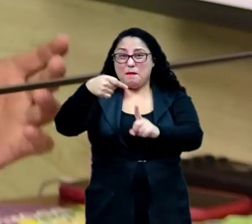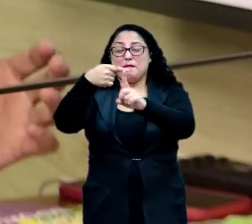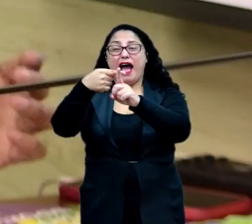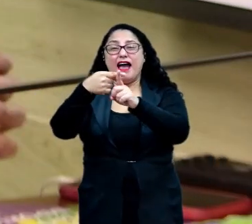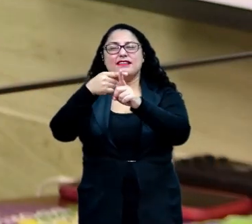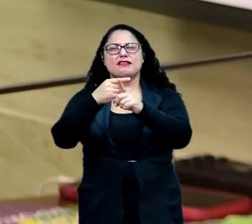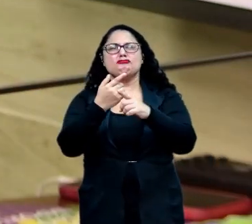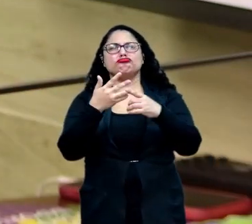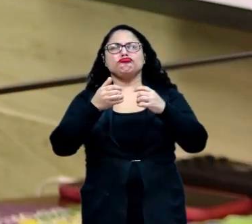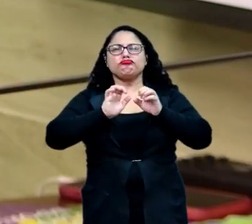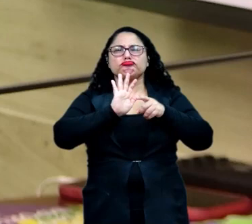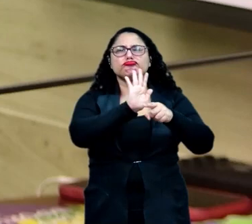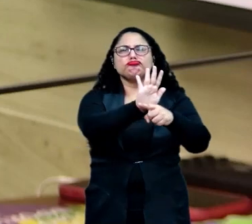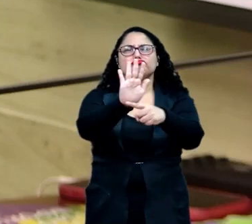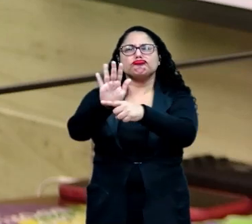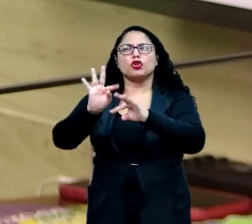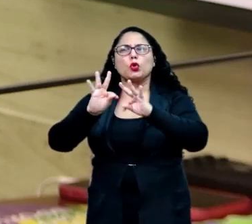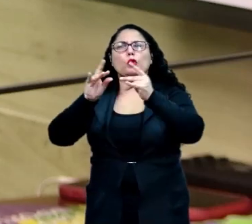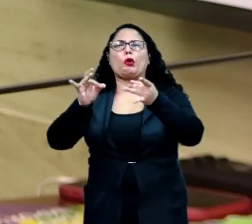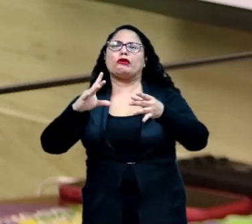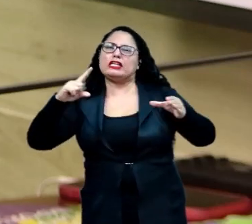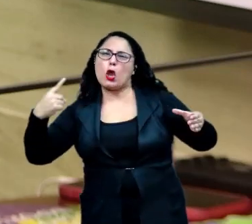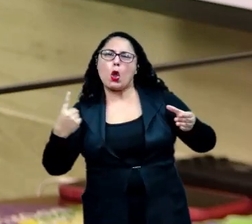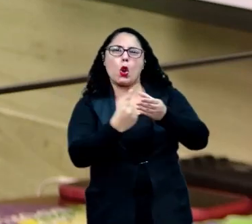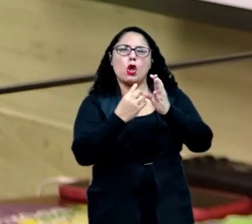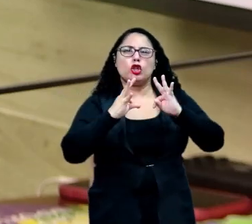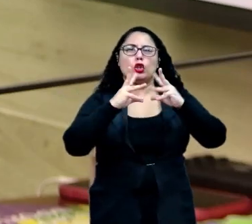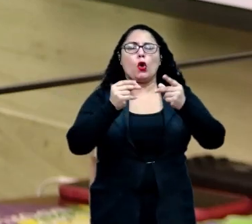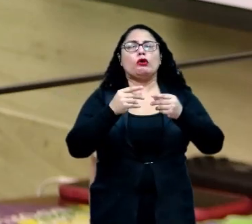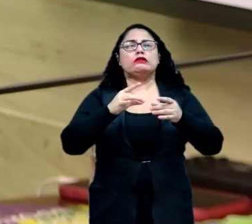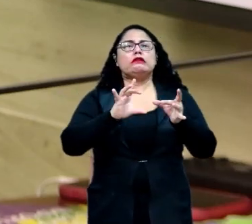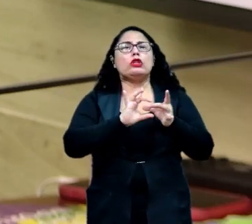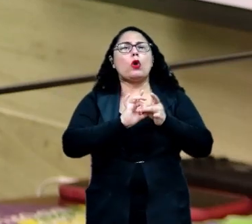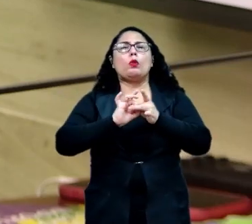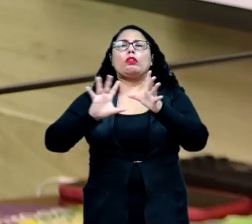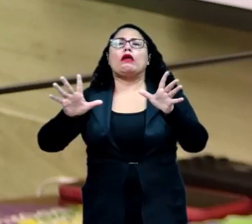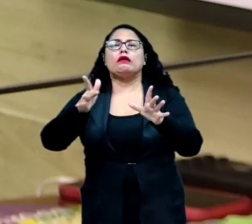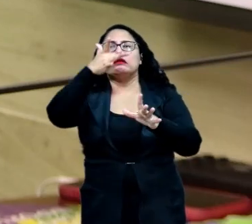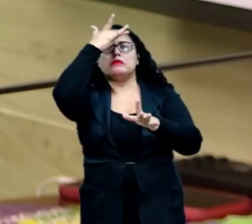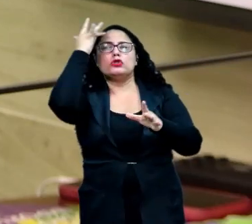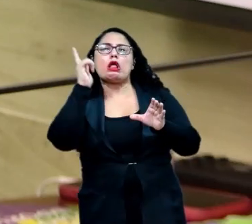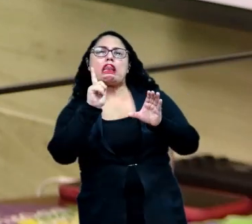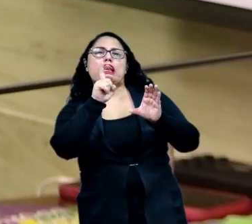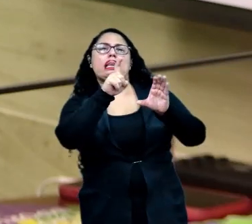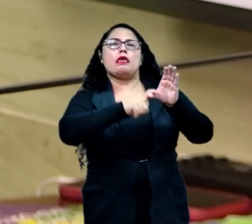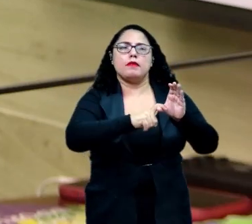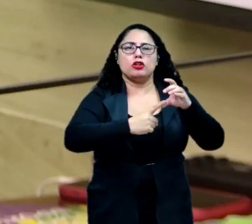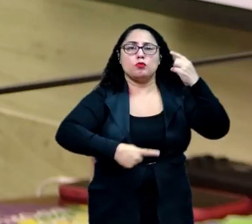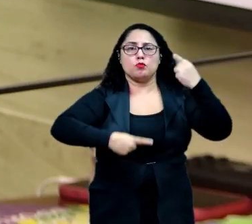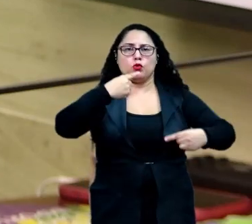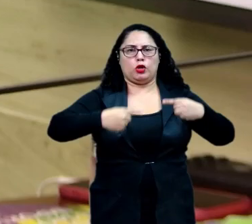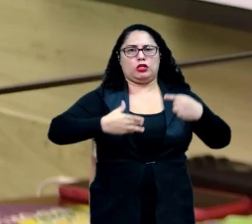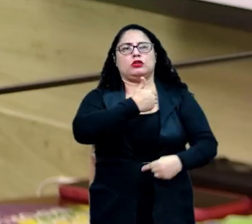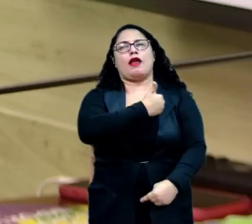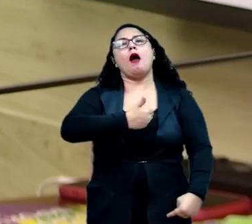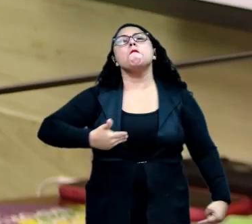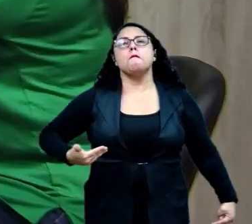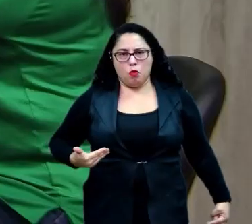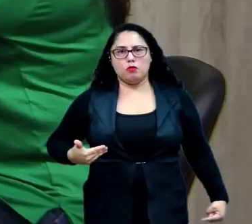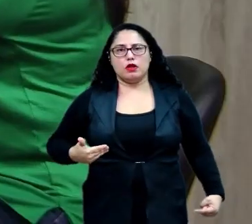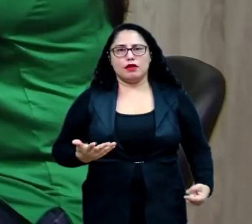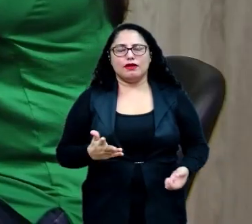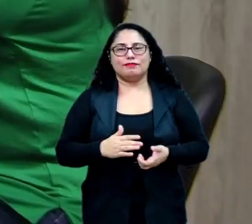contempla todo mundo e não deixa de reforçar esses segmentos que ainda dependem muito de políticas públicas.